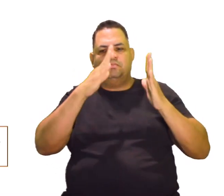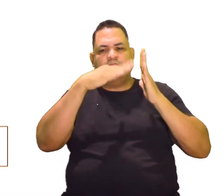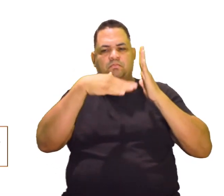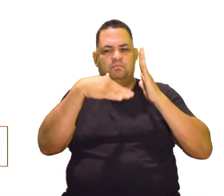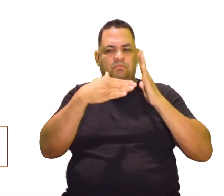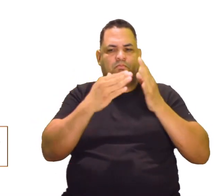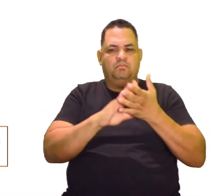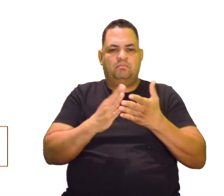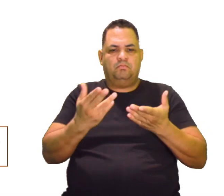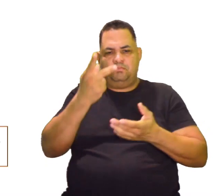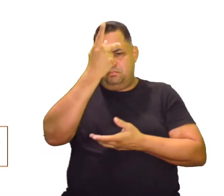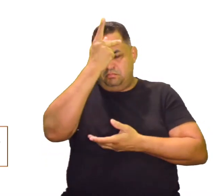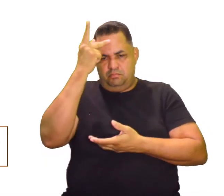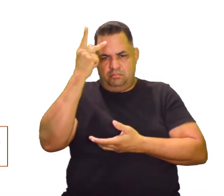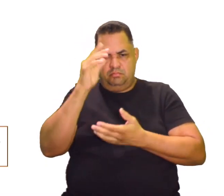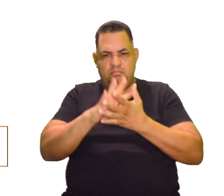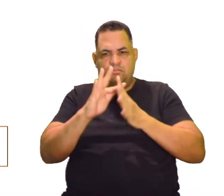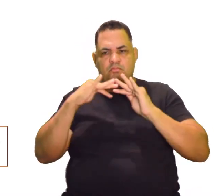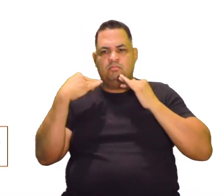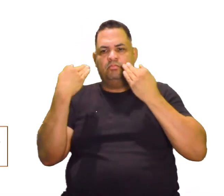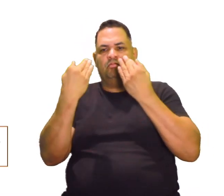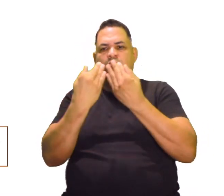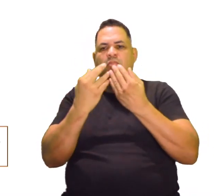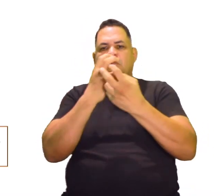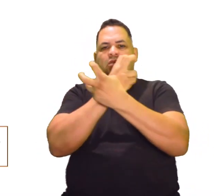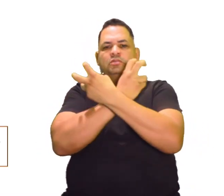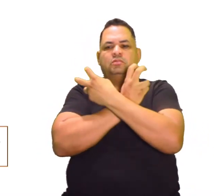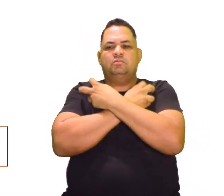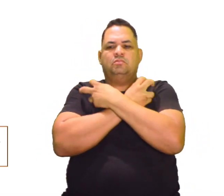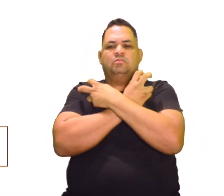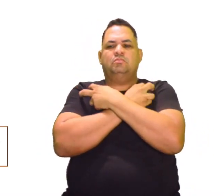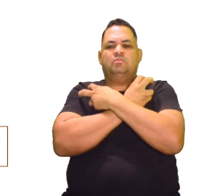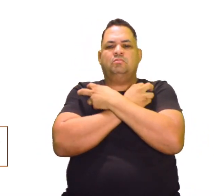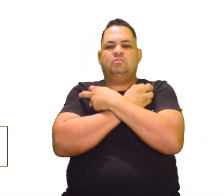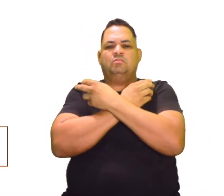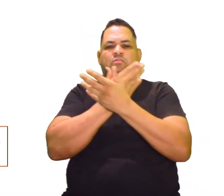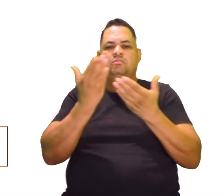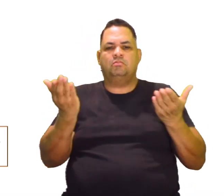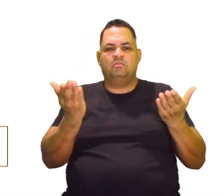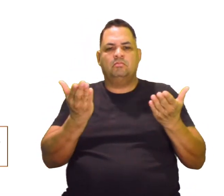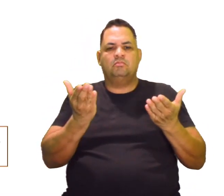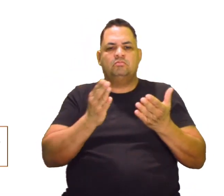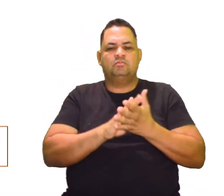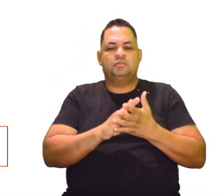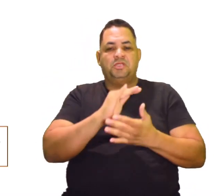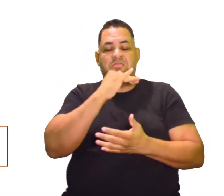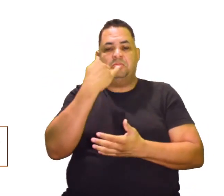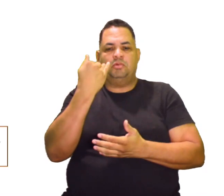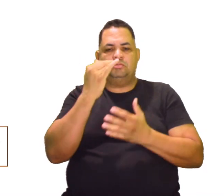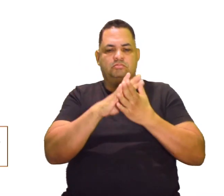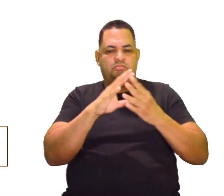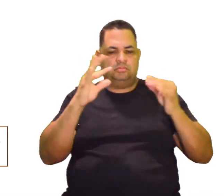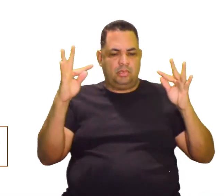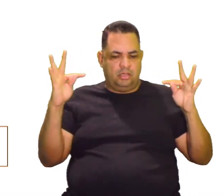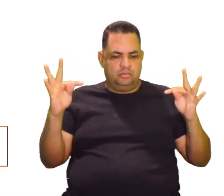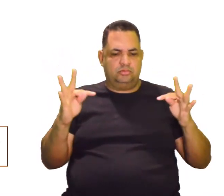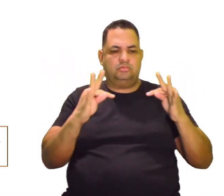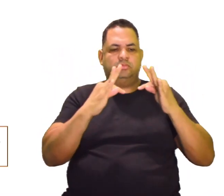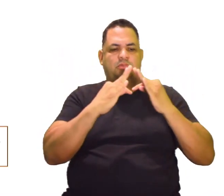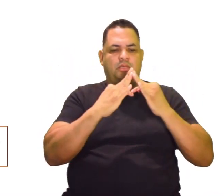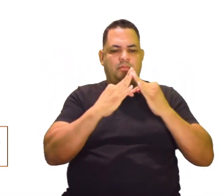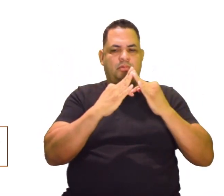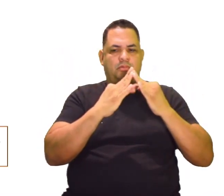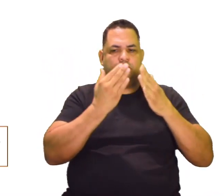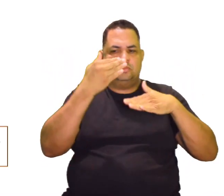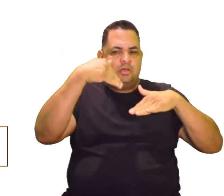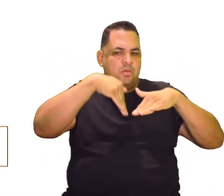e de pessoas e familiares do faraó, lá onde ele era sepultado. Isso mesmo. Então, todas